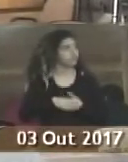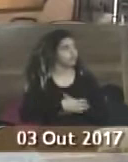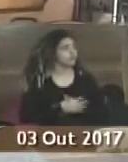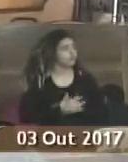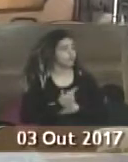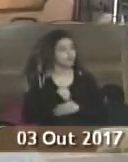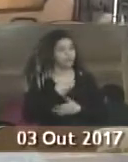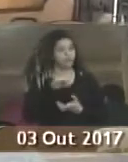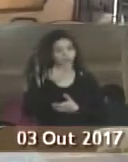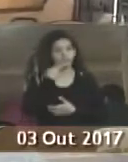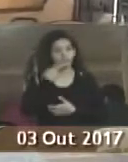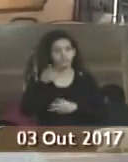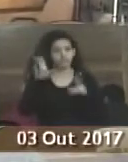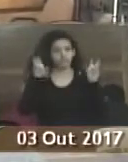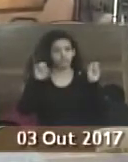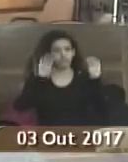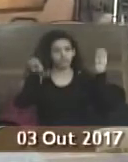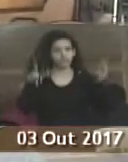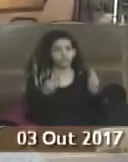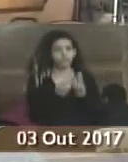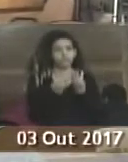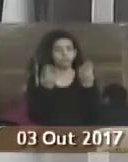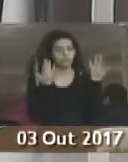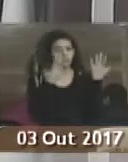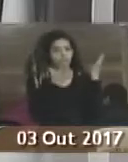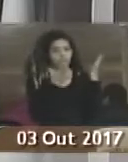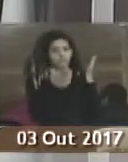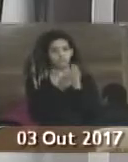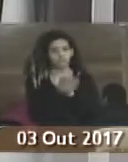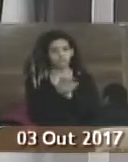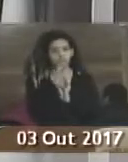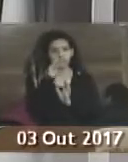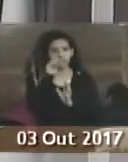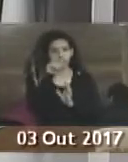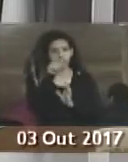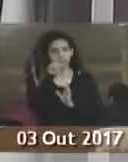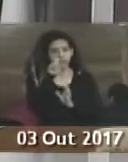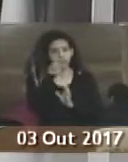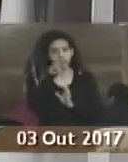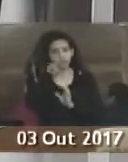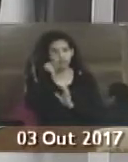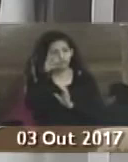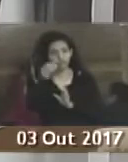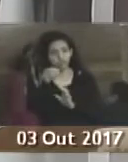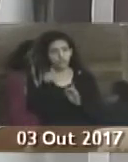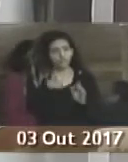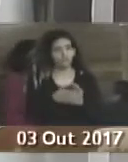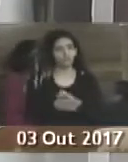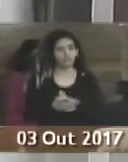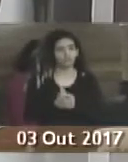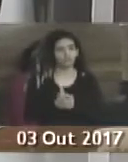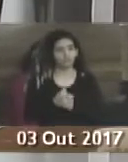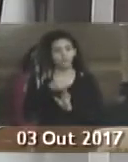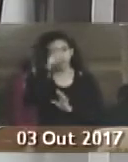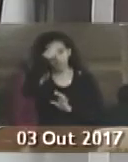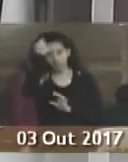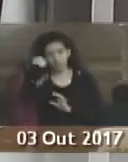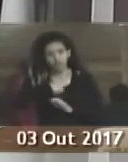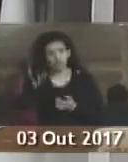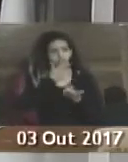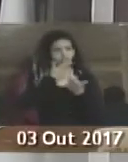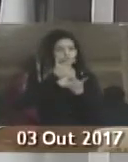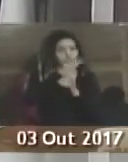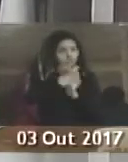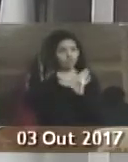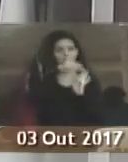para começar, quero falar sobre o Estaleiro Brasfels. Parabéns, Rogerinho, Fernando, Rubinho, Chapinhas, demais